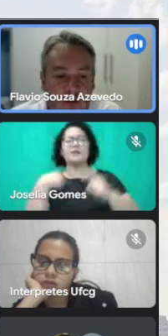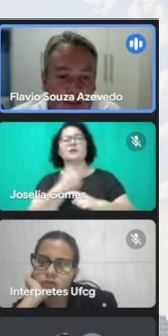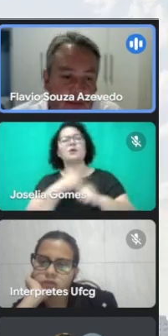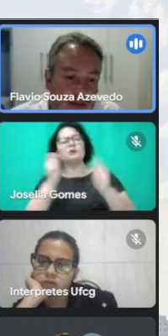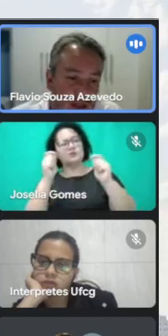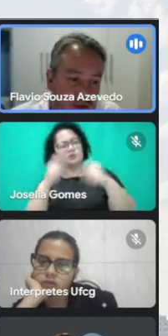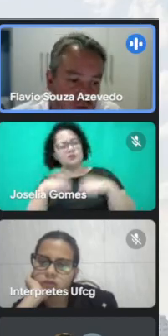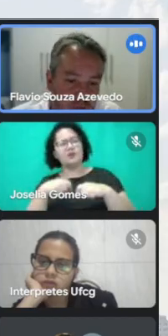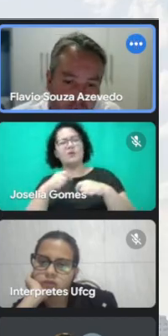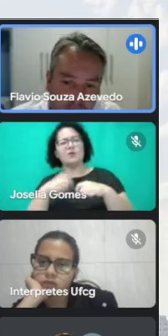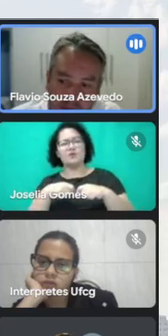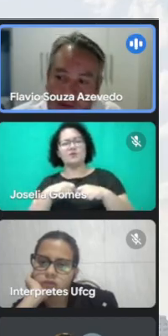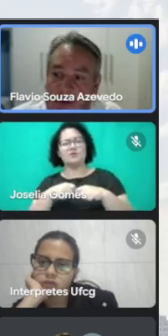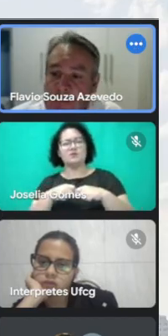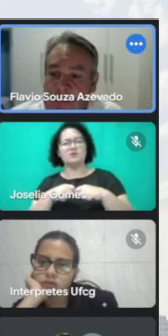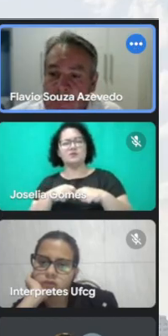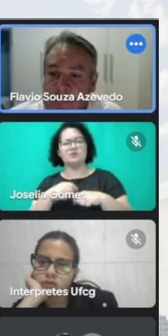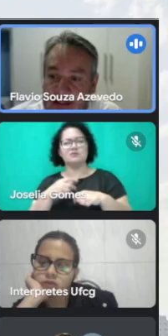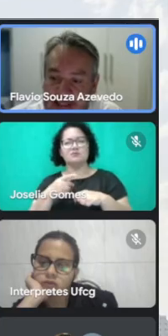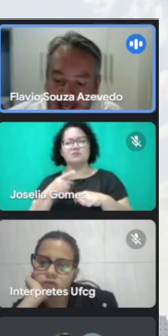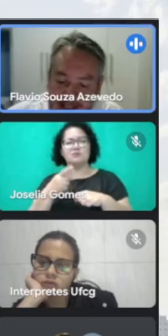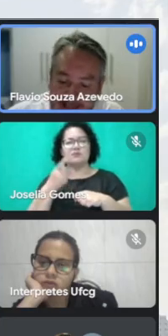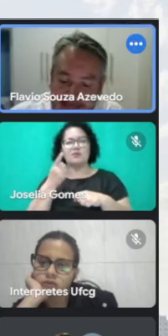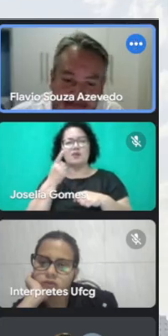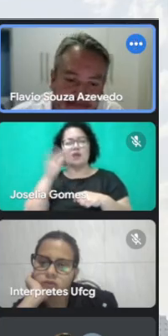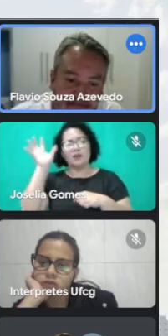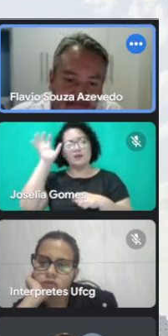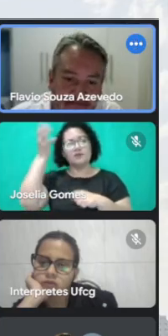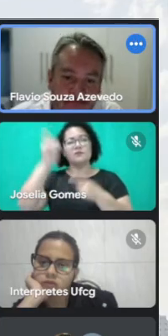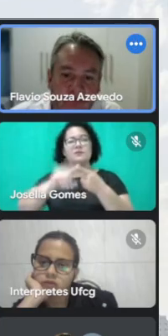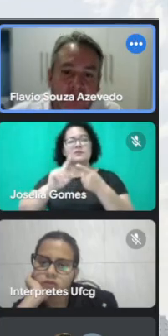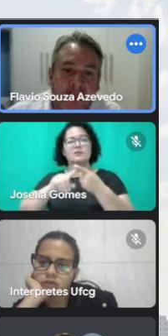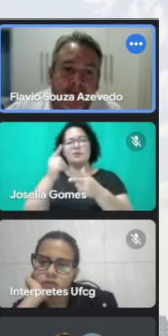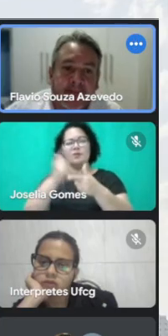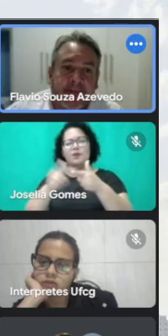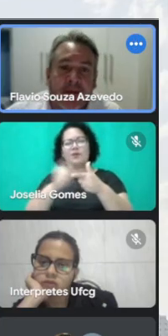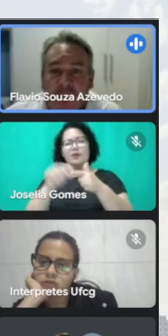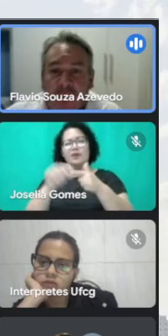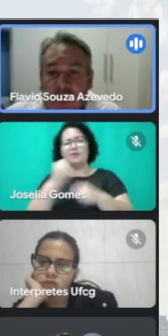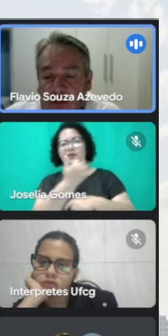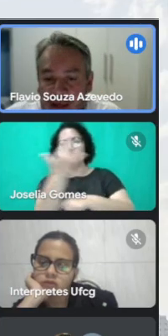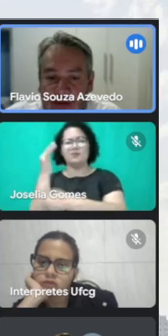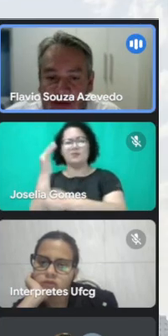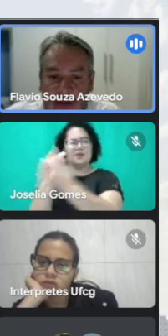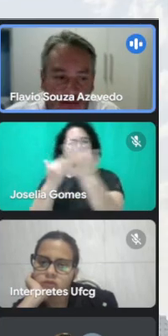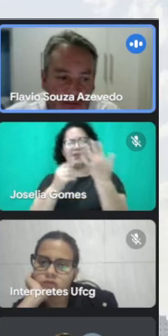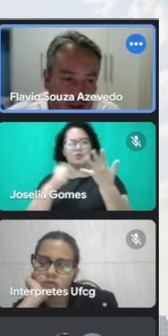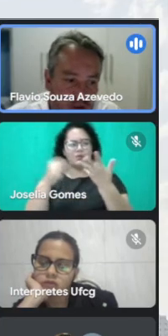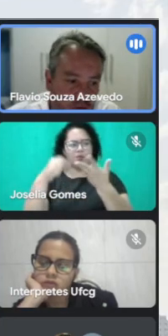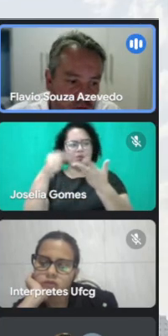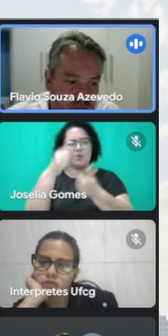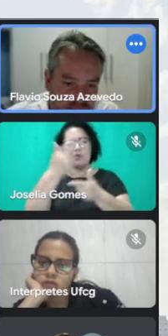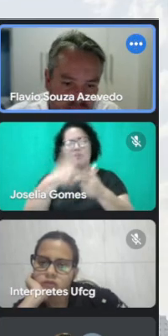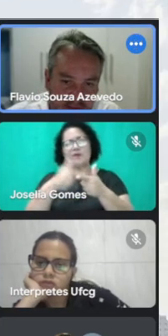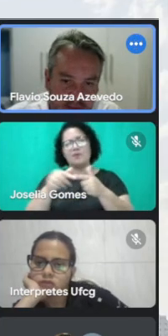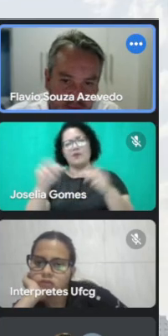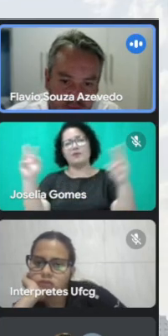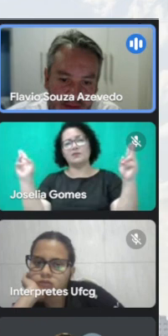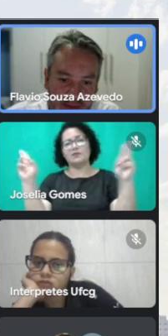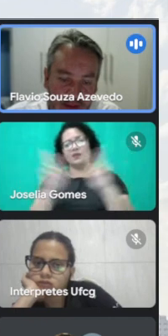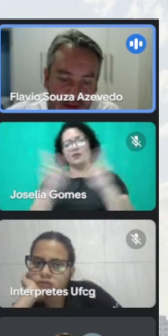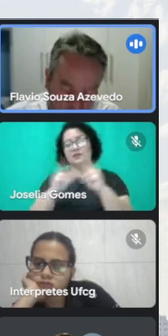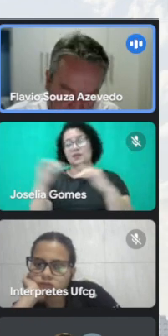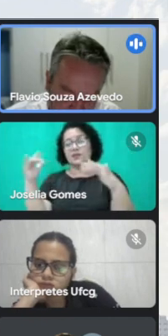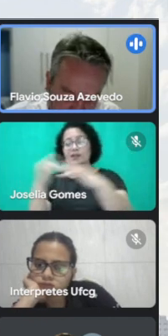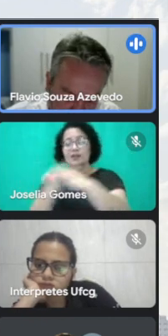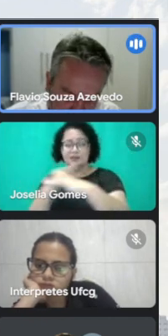nas questões ambientais e outros problemas das cidades. Então, isso leva, né,